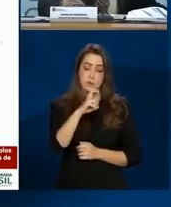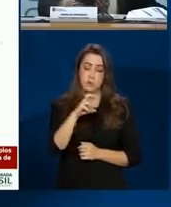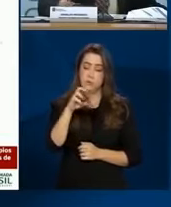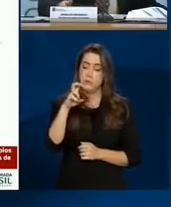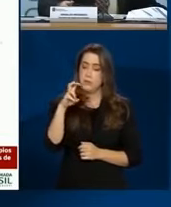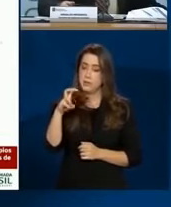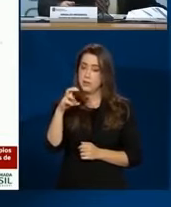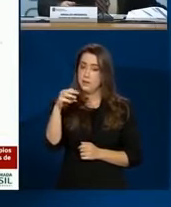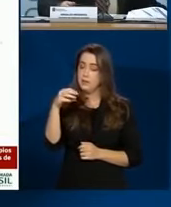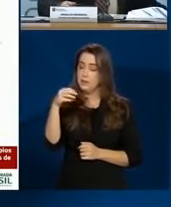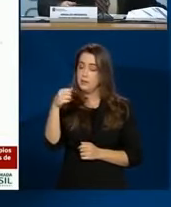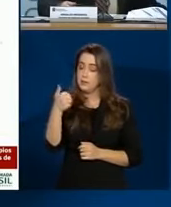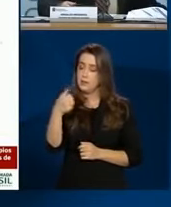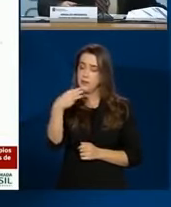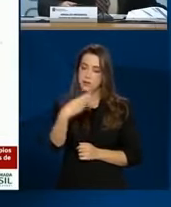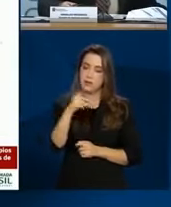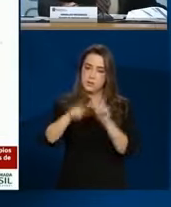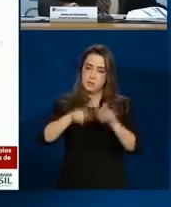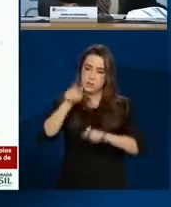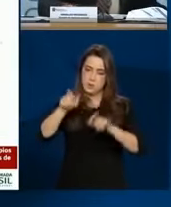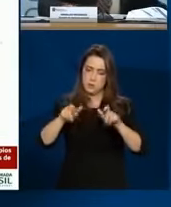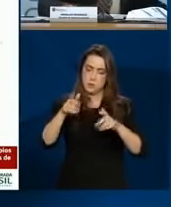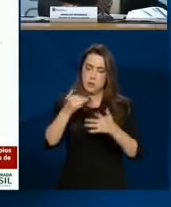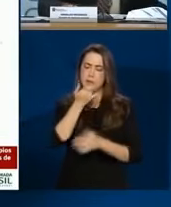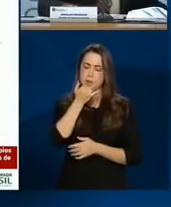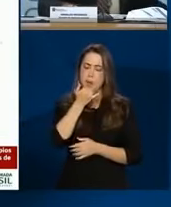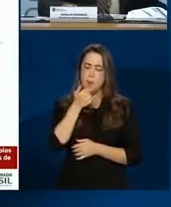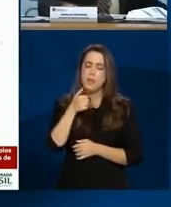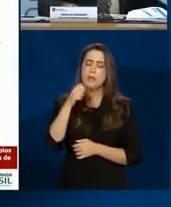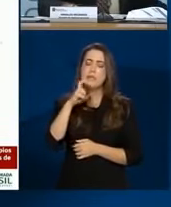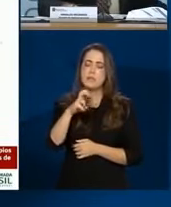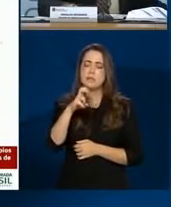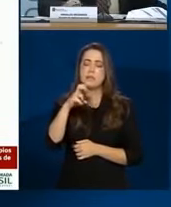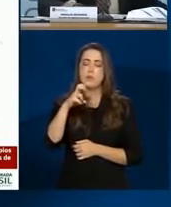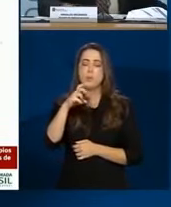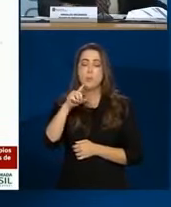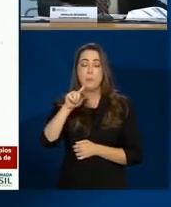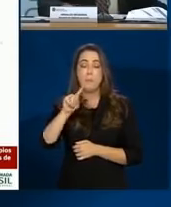com registros de caso com Covid, temos